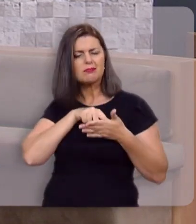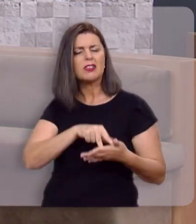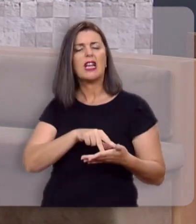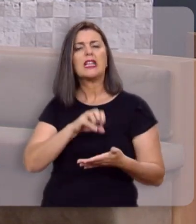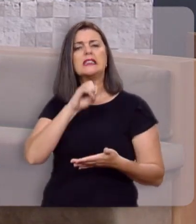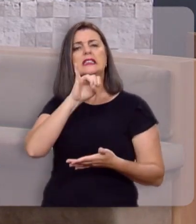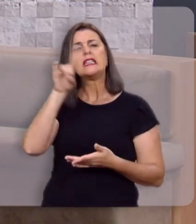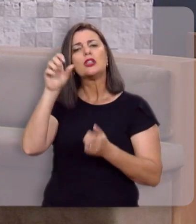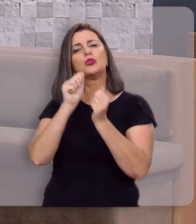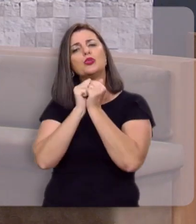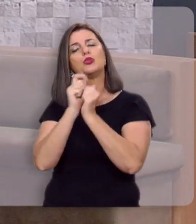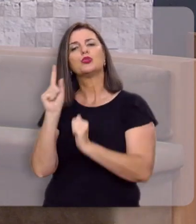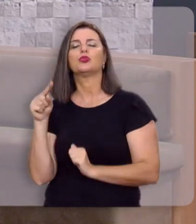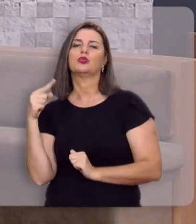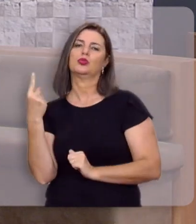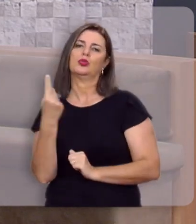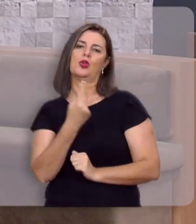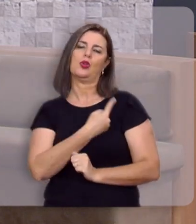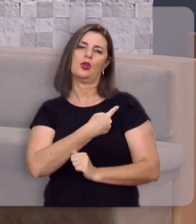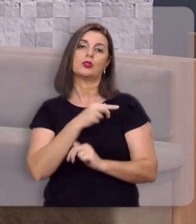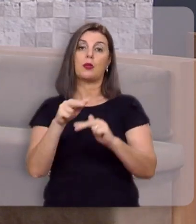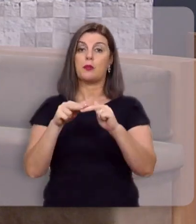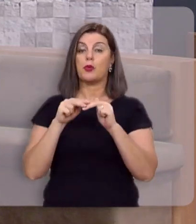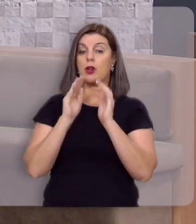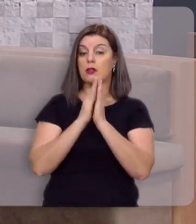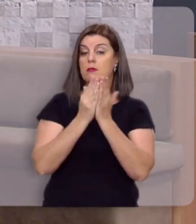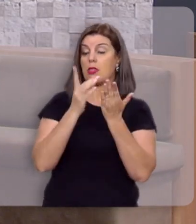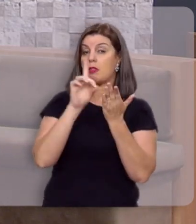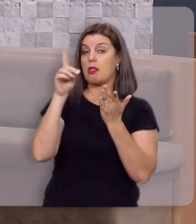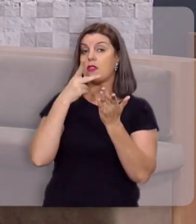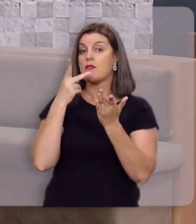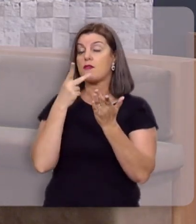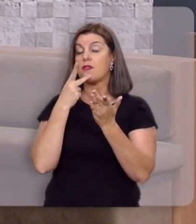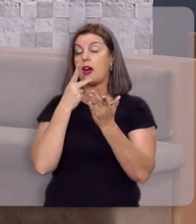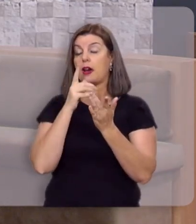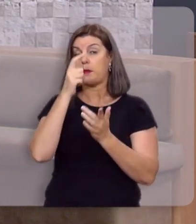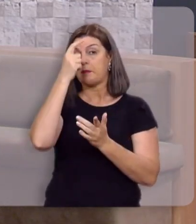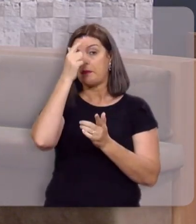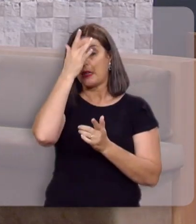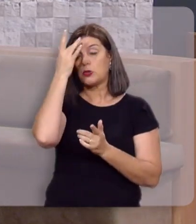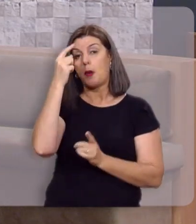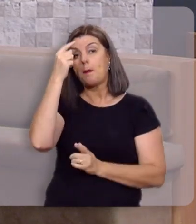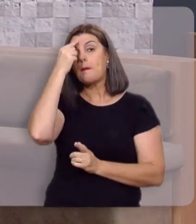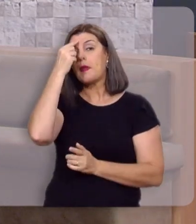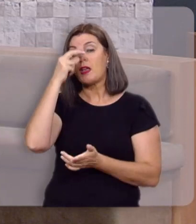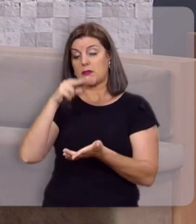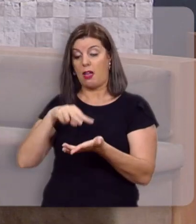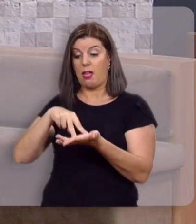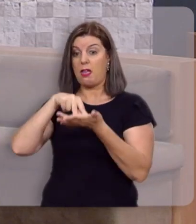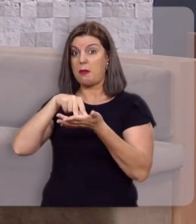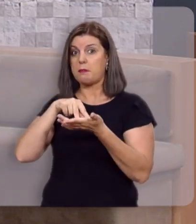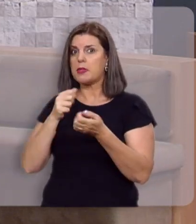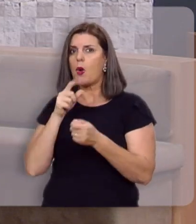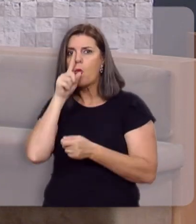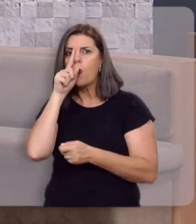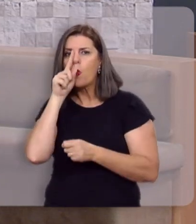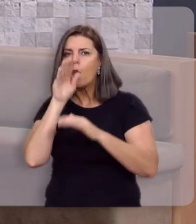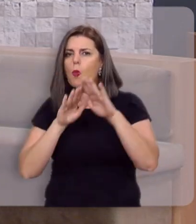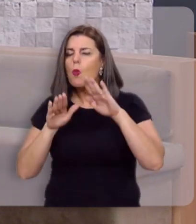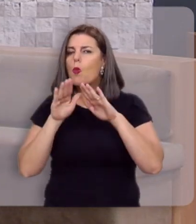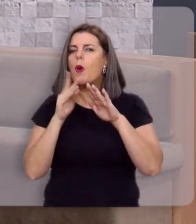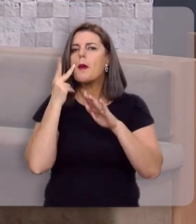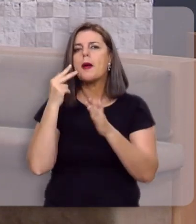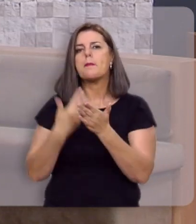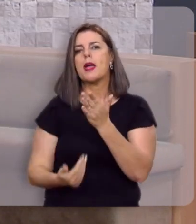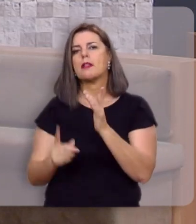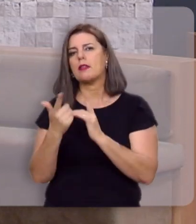se Deus for conosco. Por isso a Bíblia diz: aquele que pensa estar em pé, veja que não caia. É